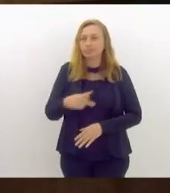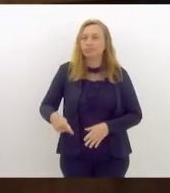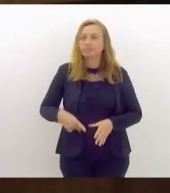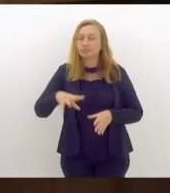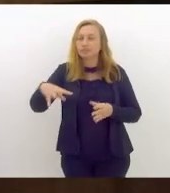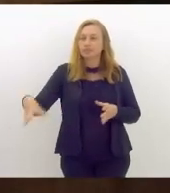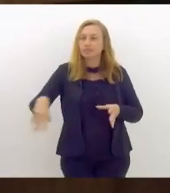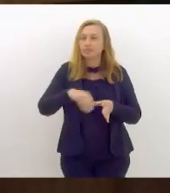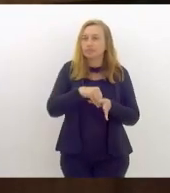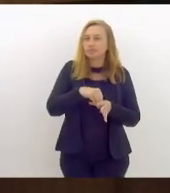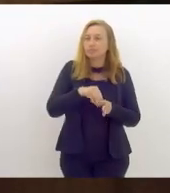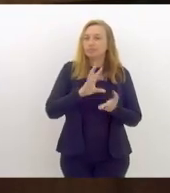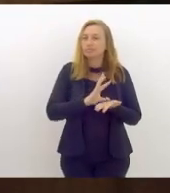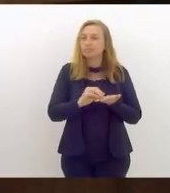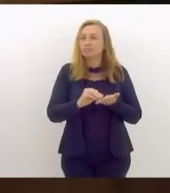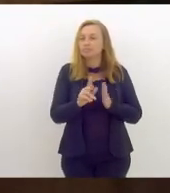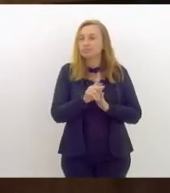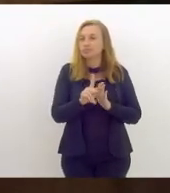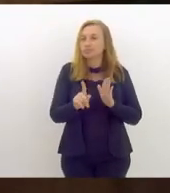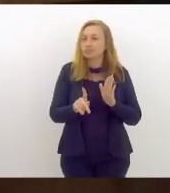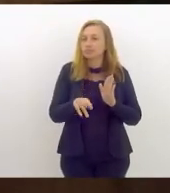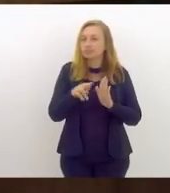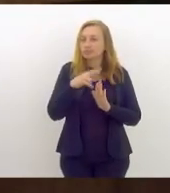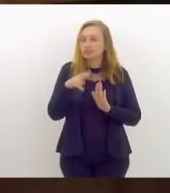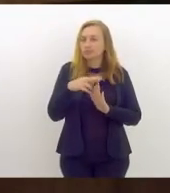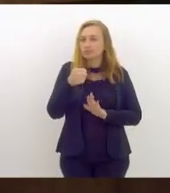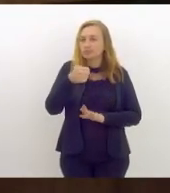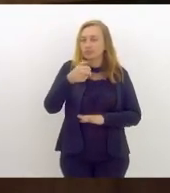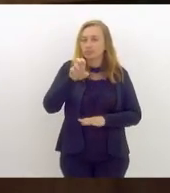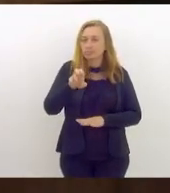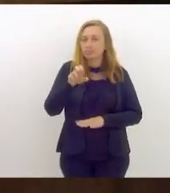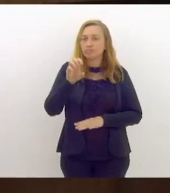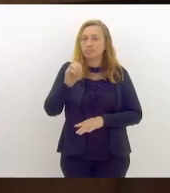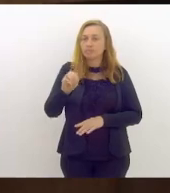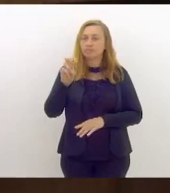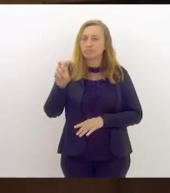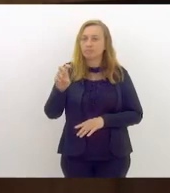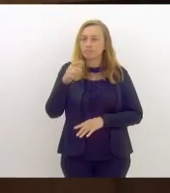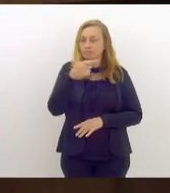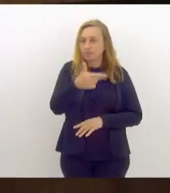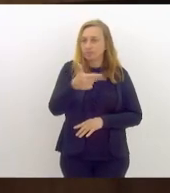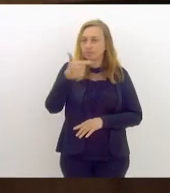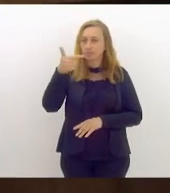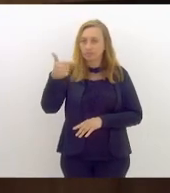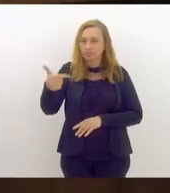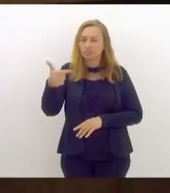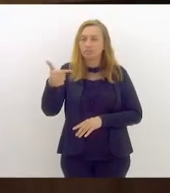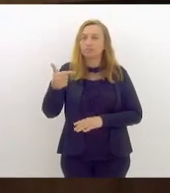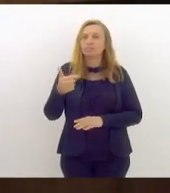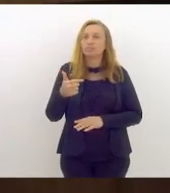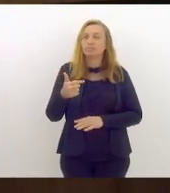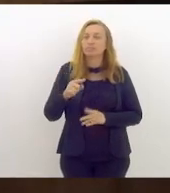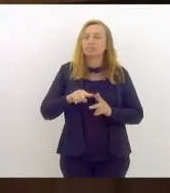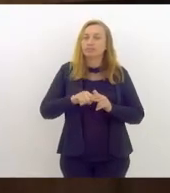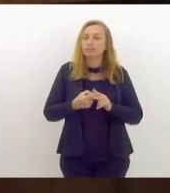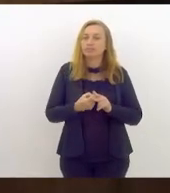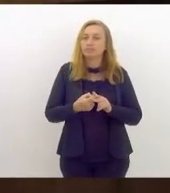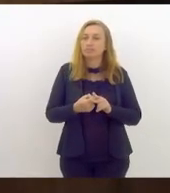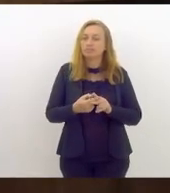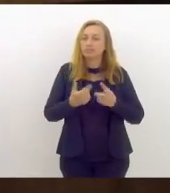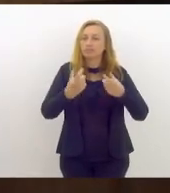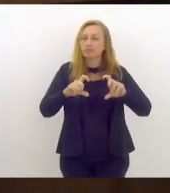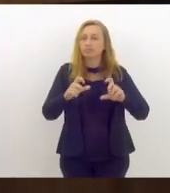na pauta do projeto de resolução 1505 de 2022, que altera o